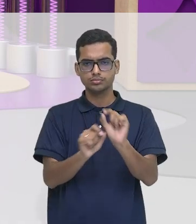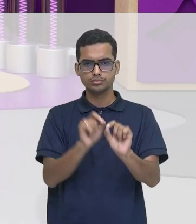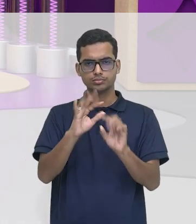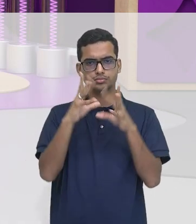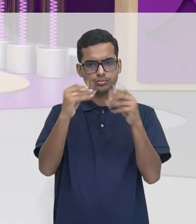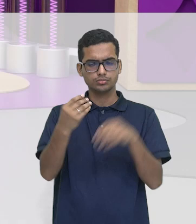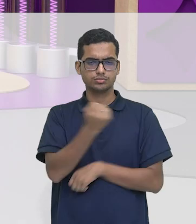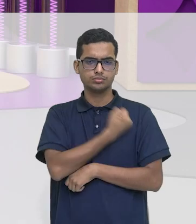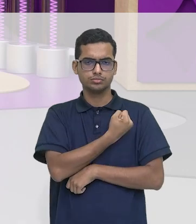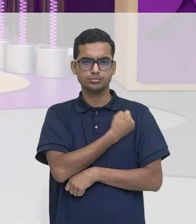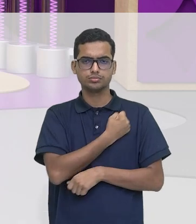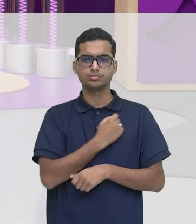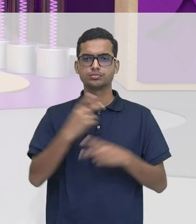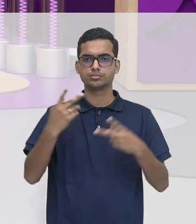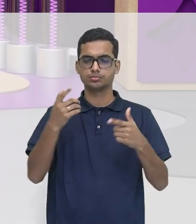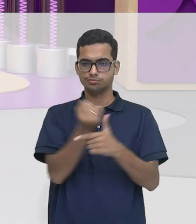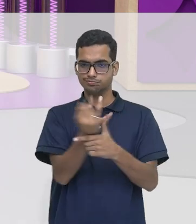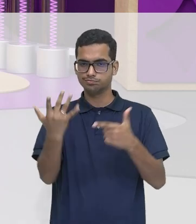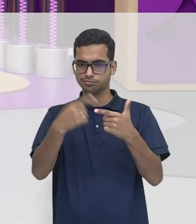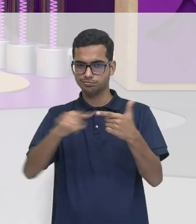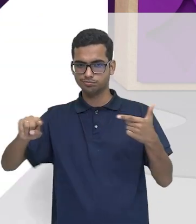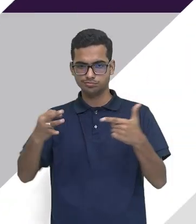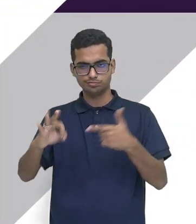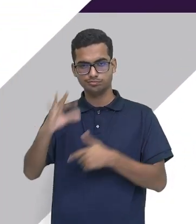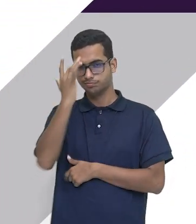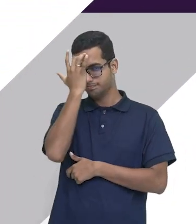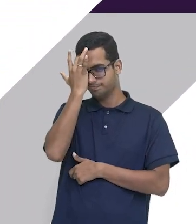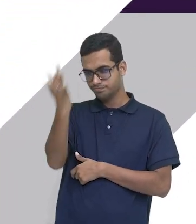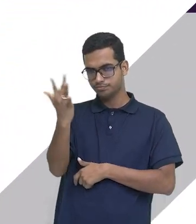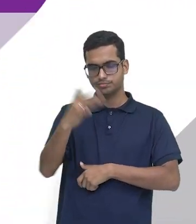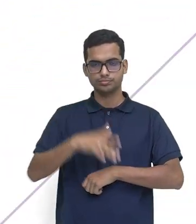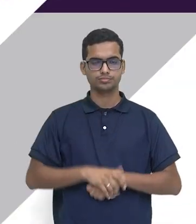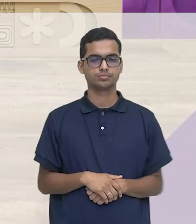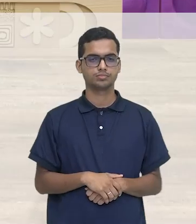números primos. Fácil, né?